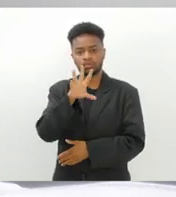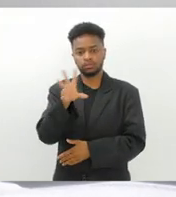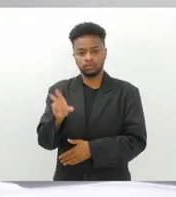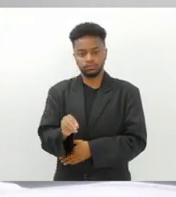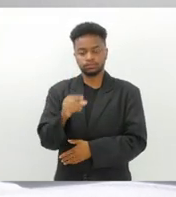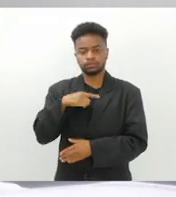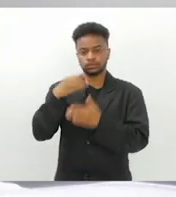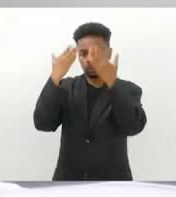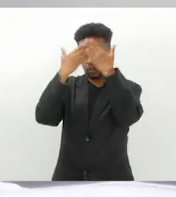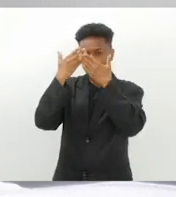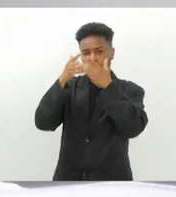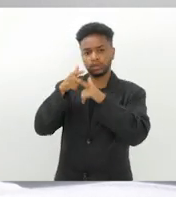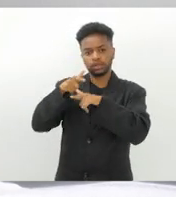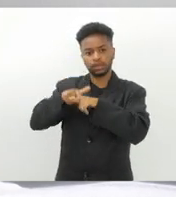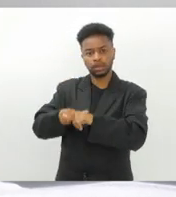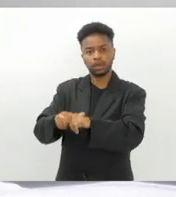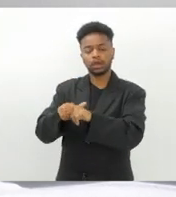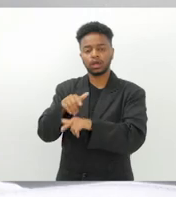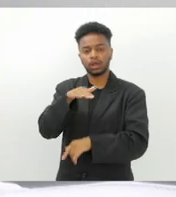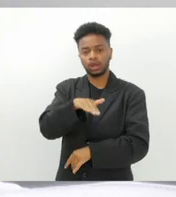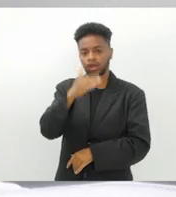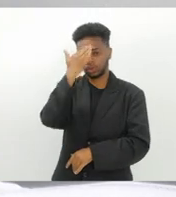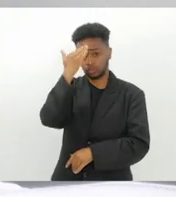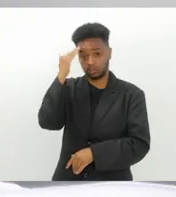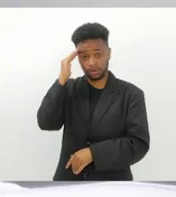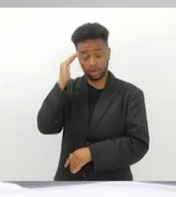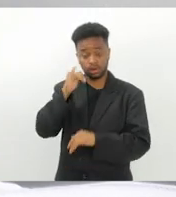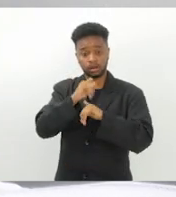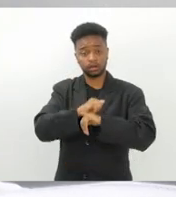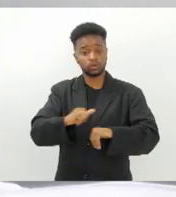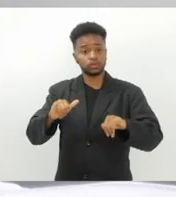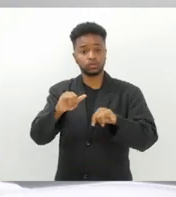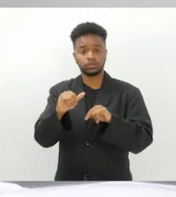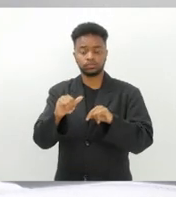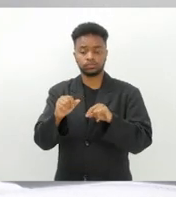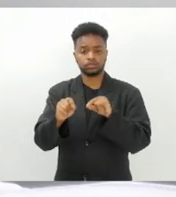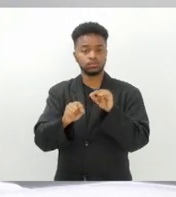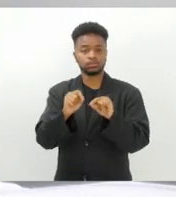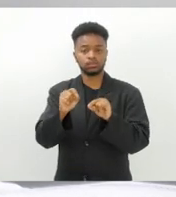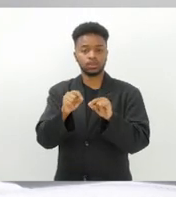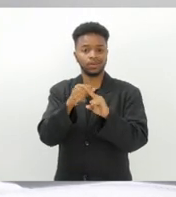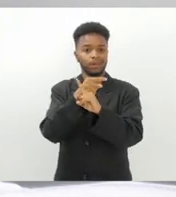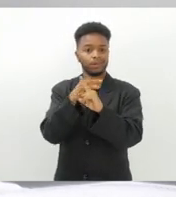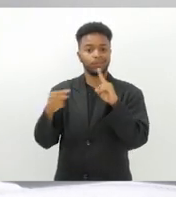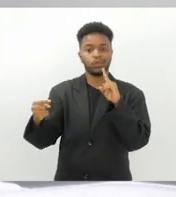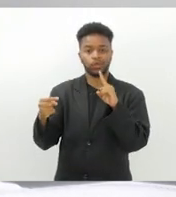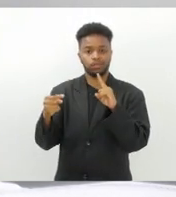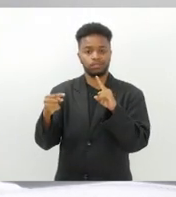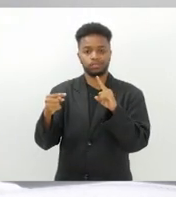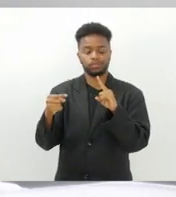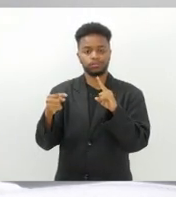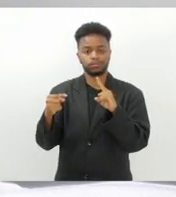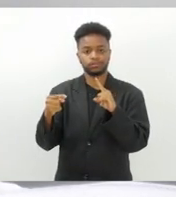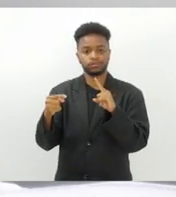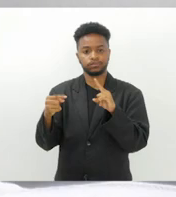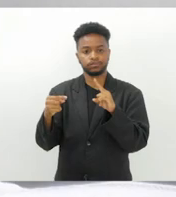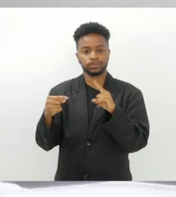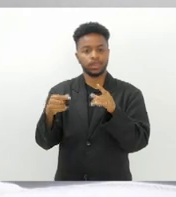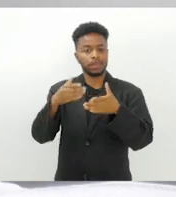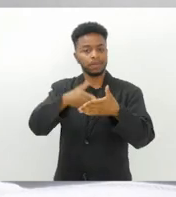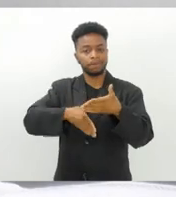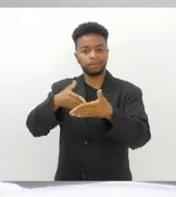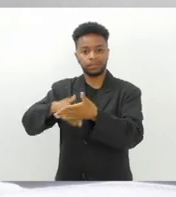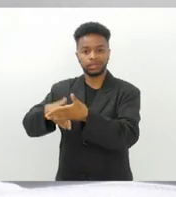Umbanda, Candomblé, dizendo que estava sendo, Cláudio Nascimento, vedado a eles, quer dizer, interdito